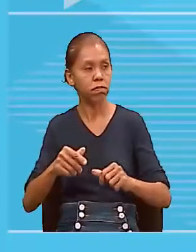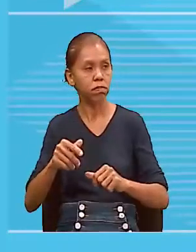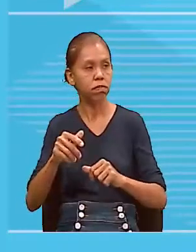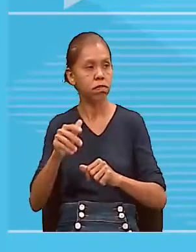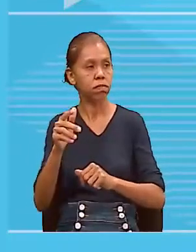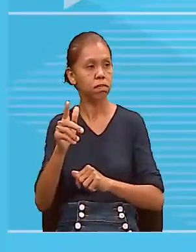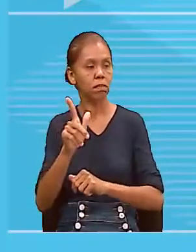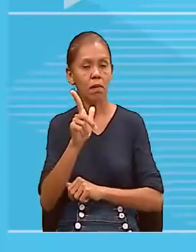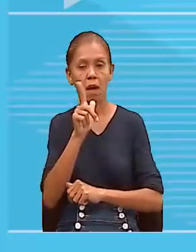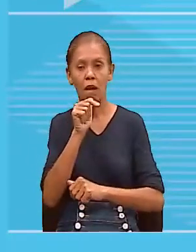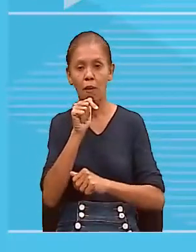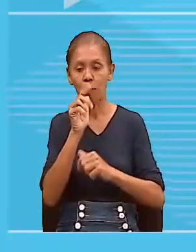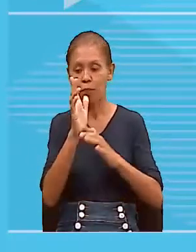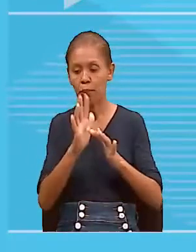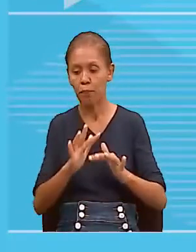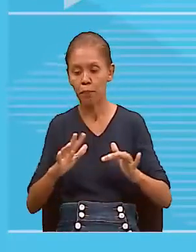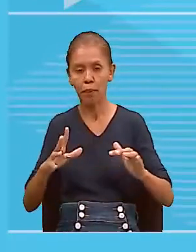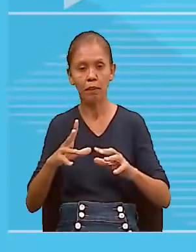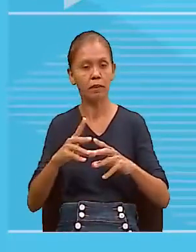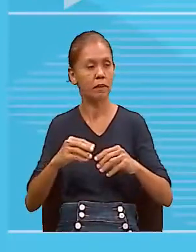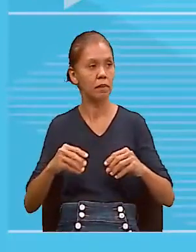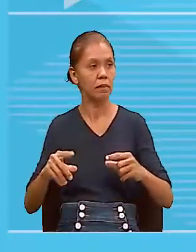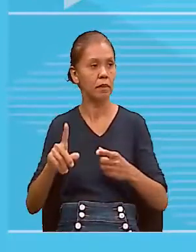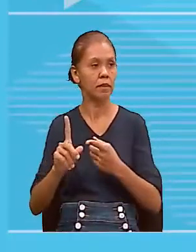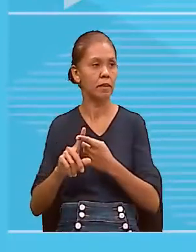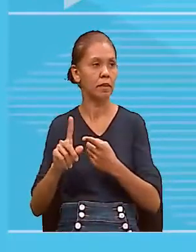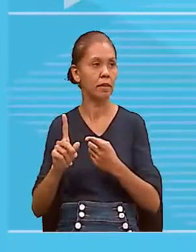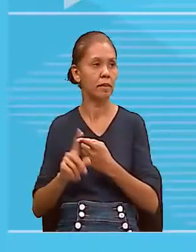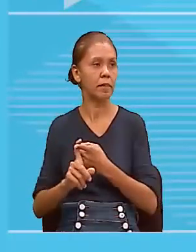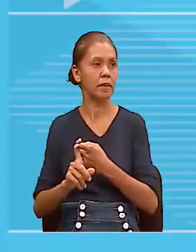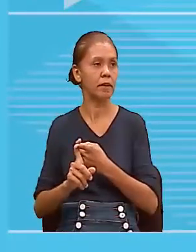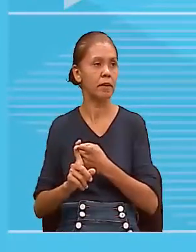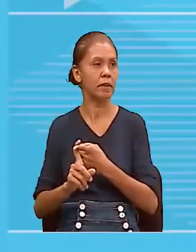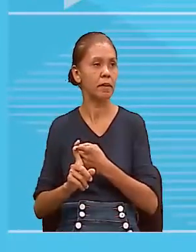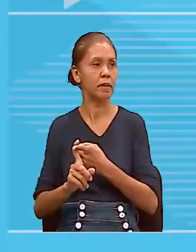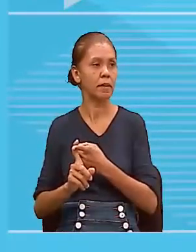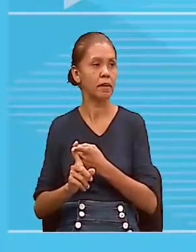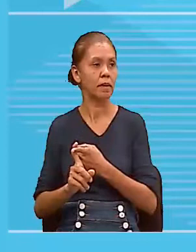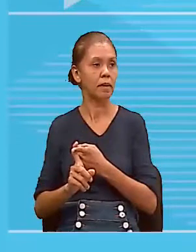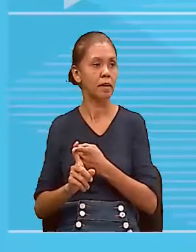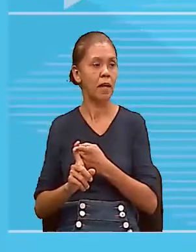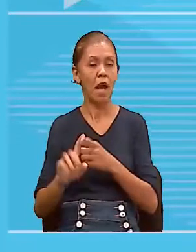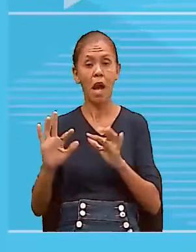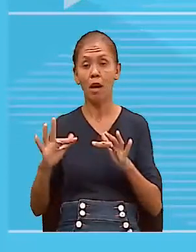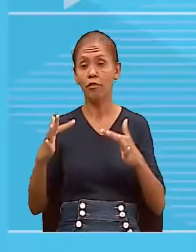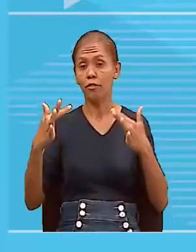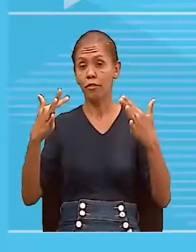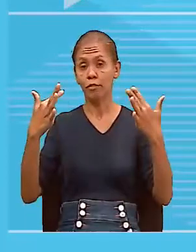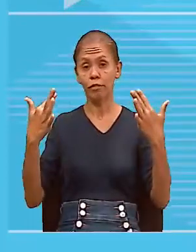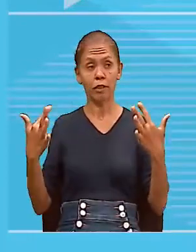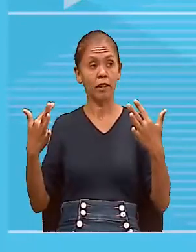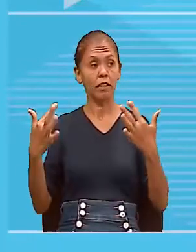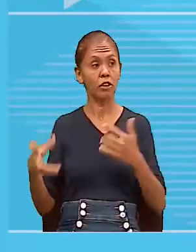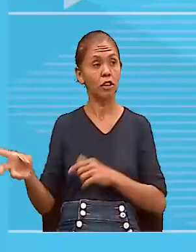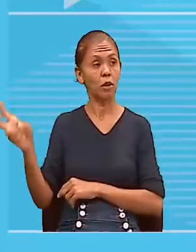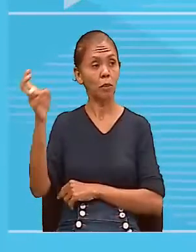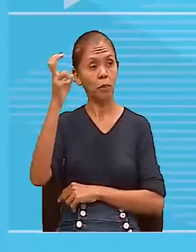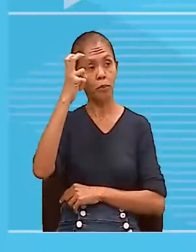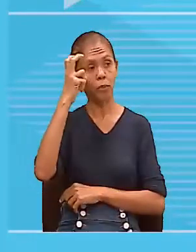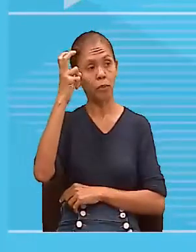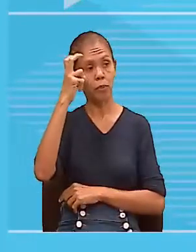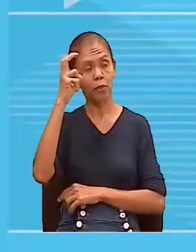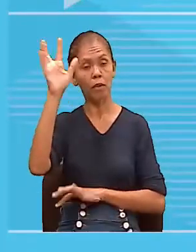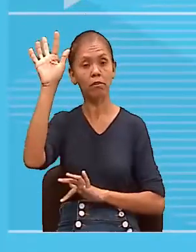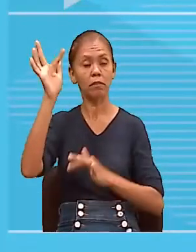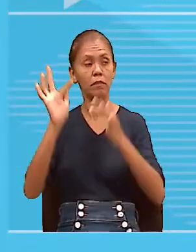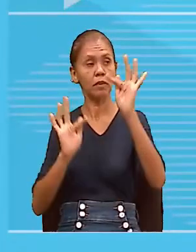é os bailes brasileiros a vamos dizer alegria do povo brasileiro nos carnavais e